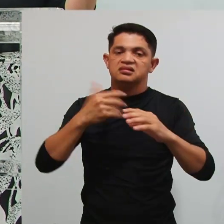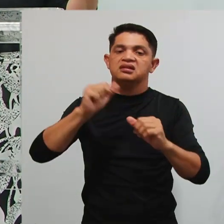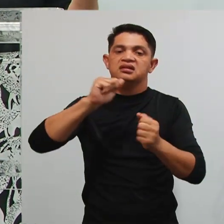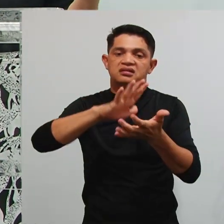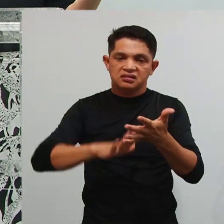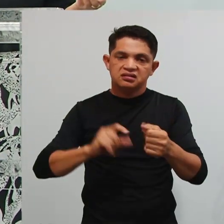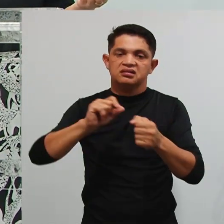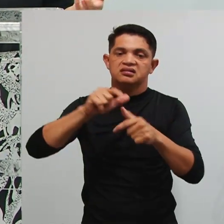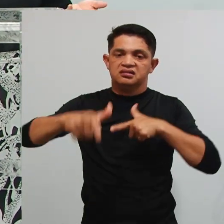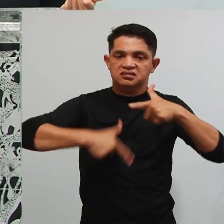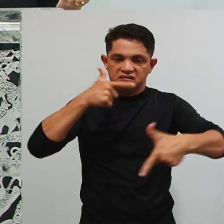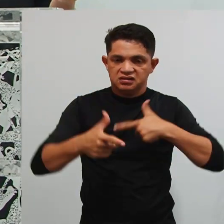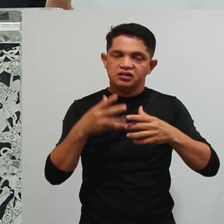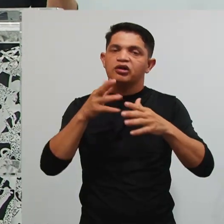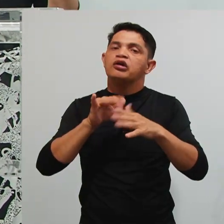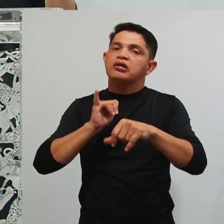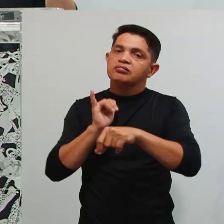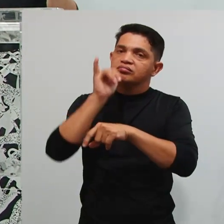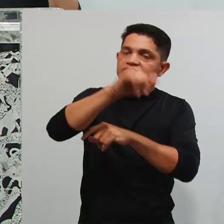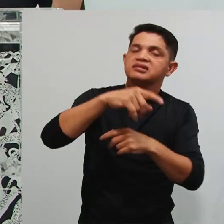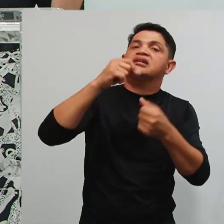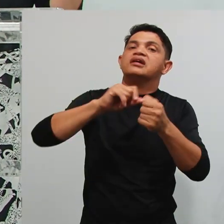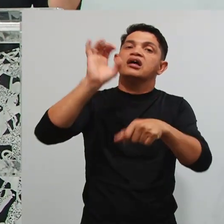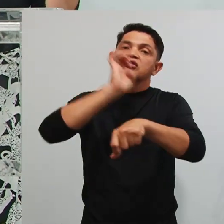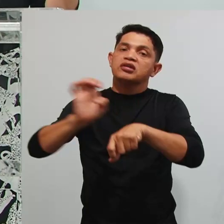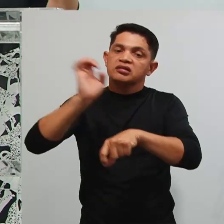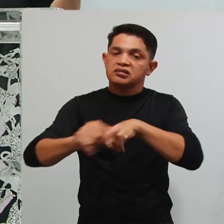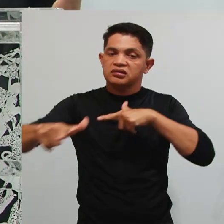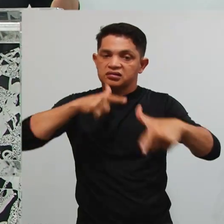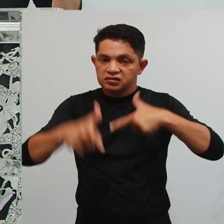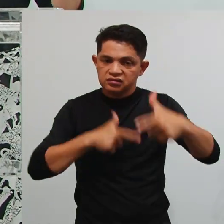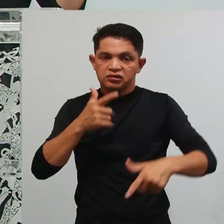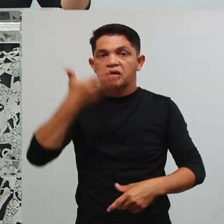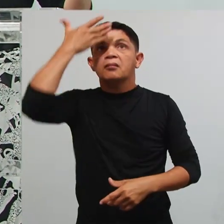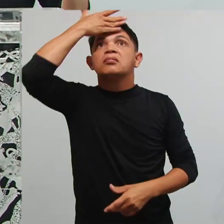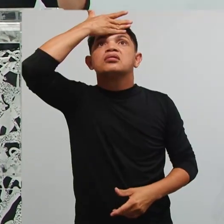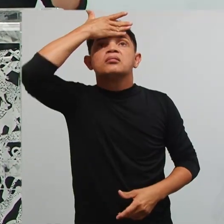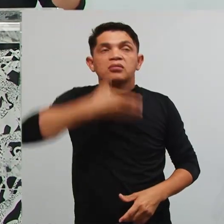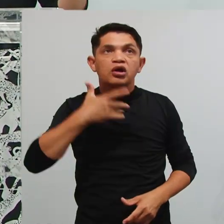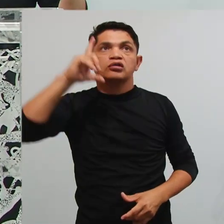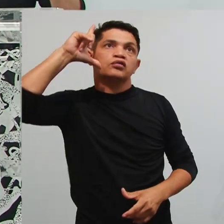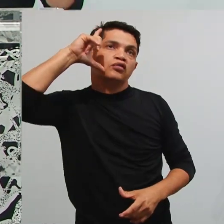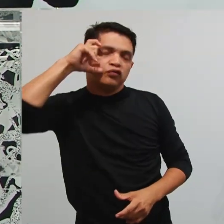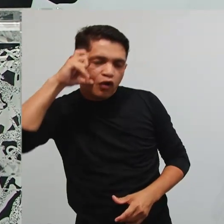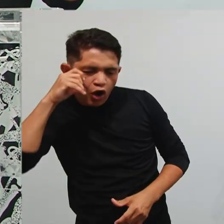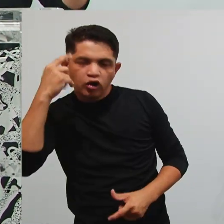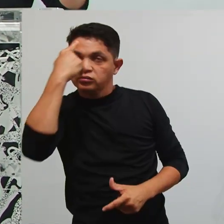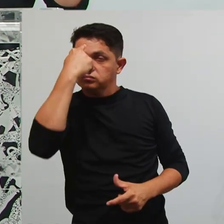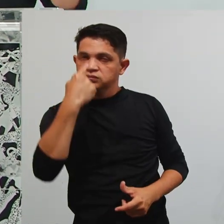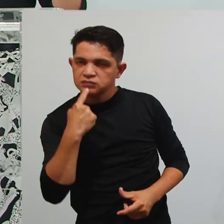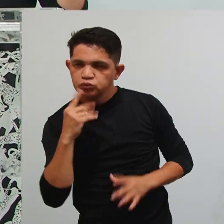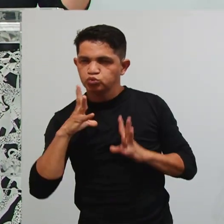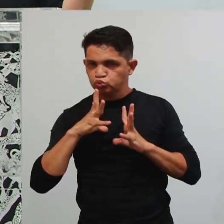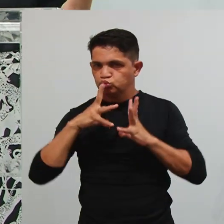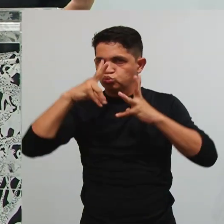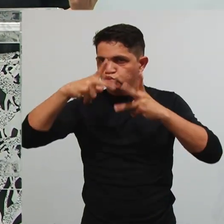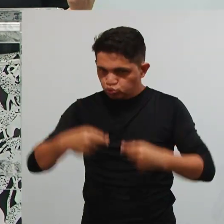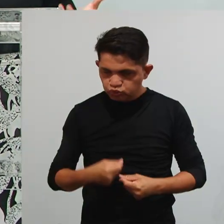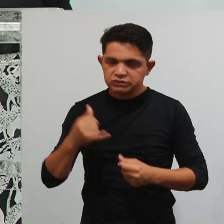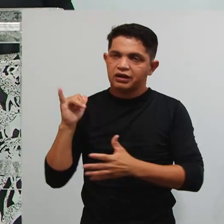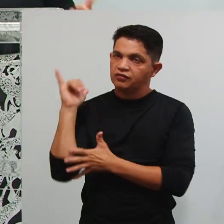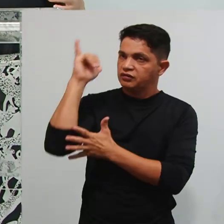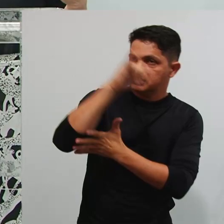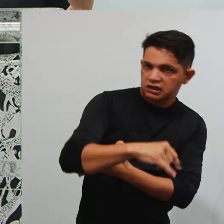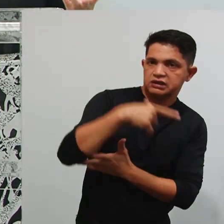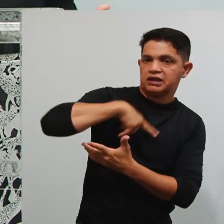que você realizou, né, no decorrer da viagem e comprovando com fotos, com documentos, com passagens, né, que essa viagem